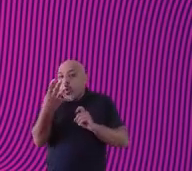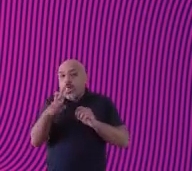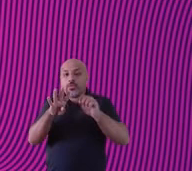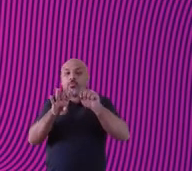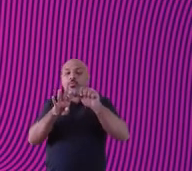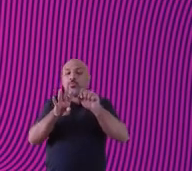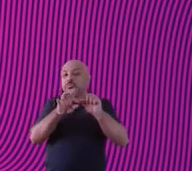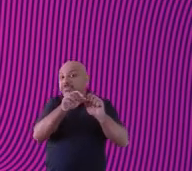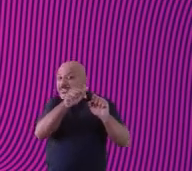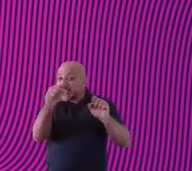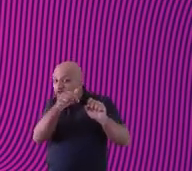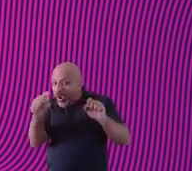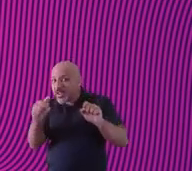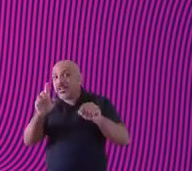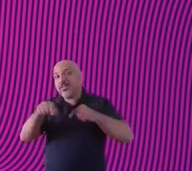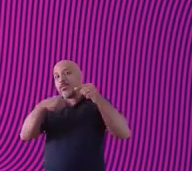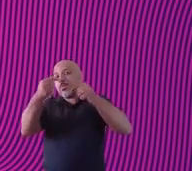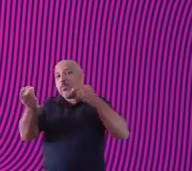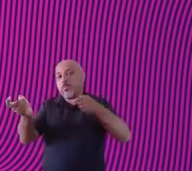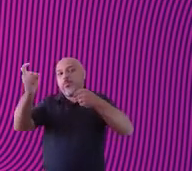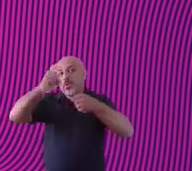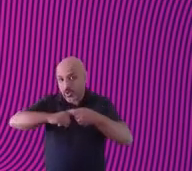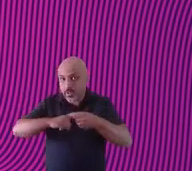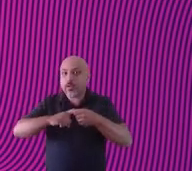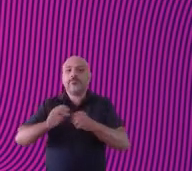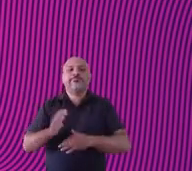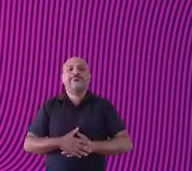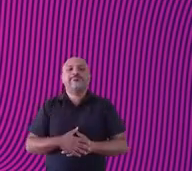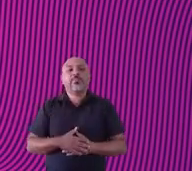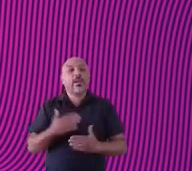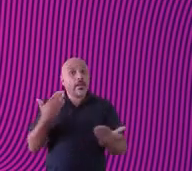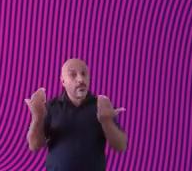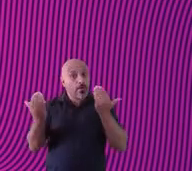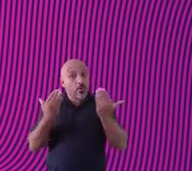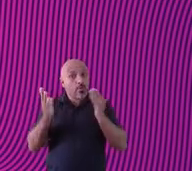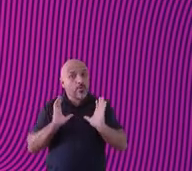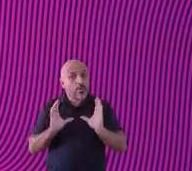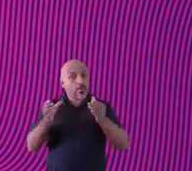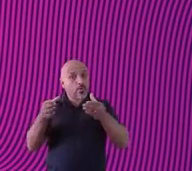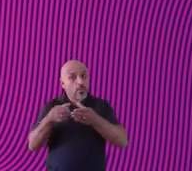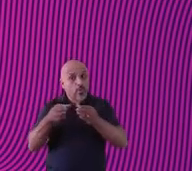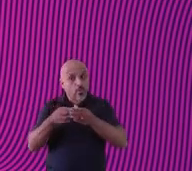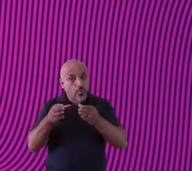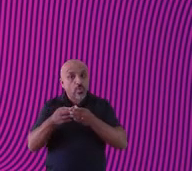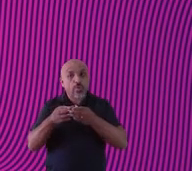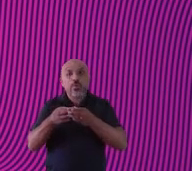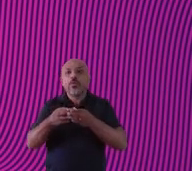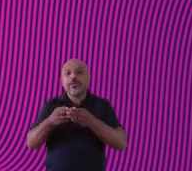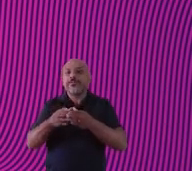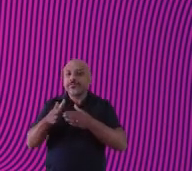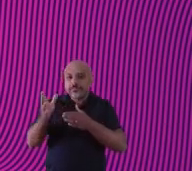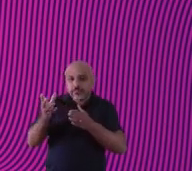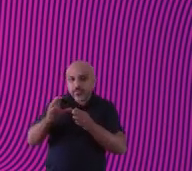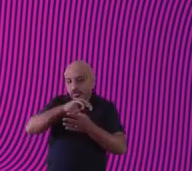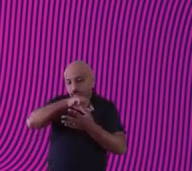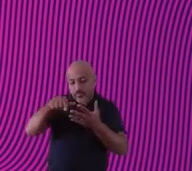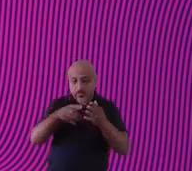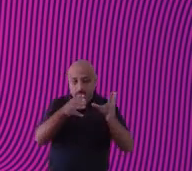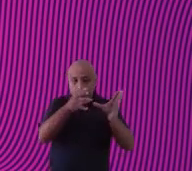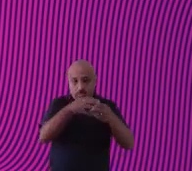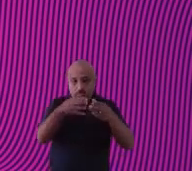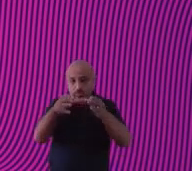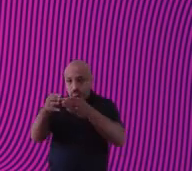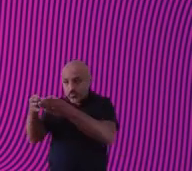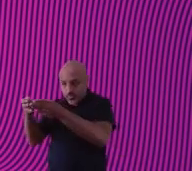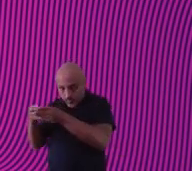a progressão Então já teve isso né e comparou a com um grupo que acabou sendo esse sorte ficando em quatro grupos já manutenção